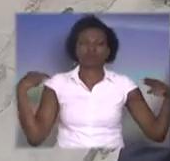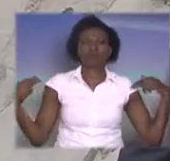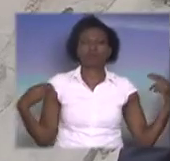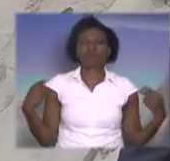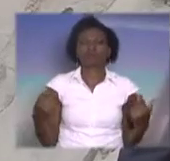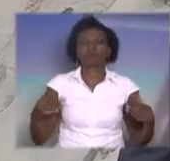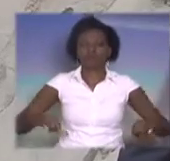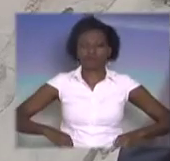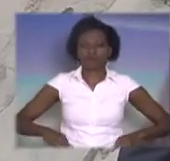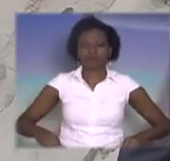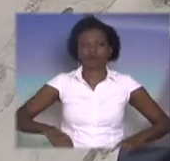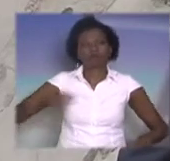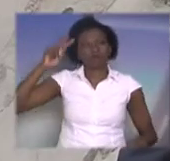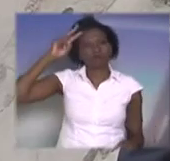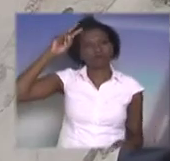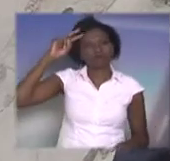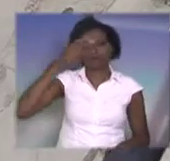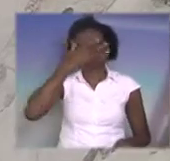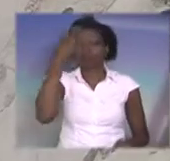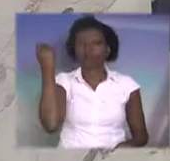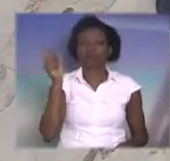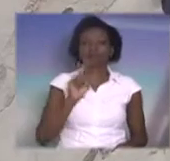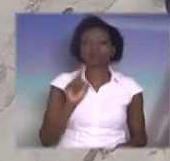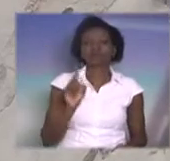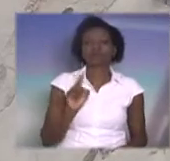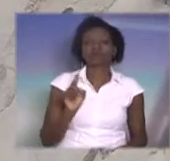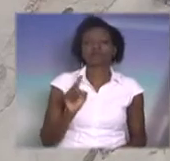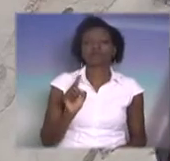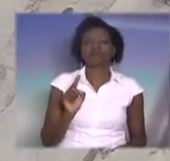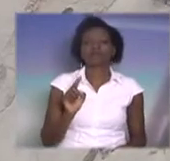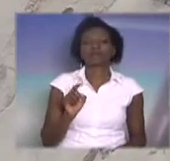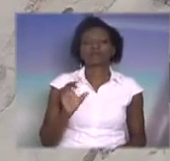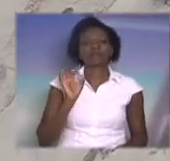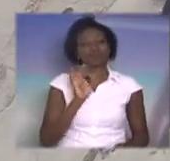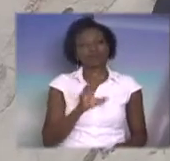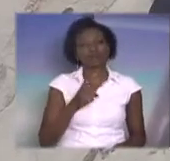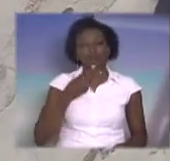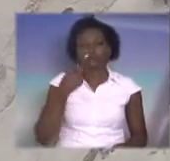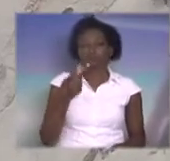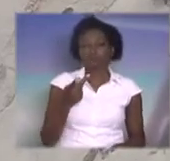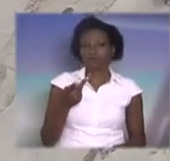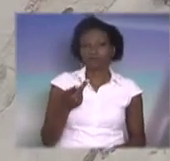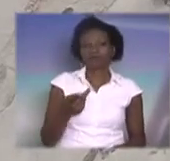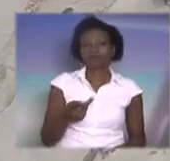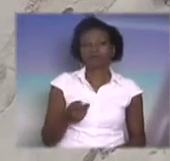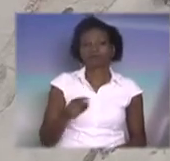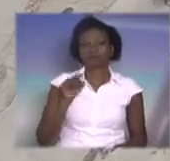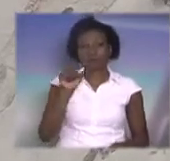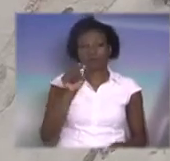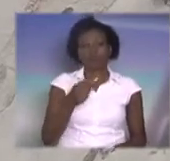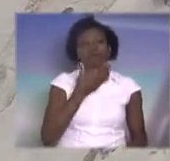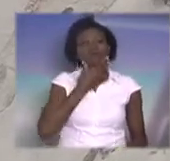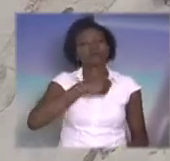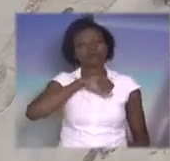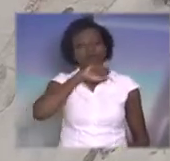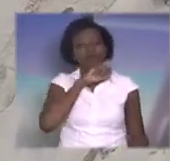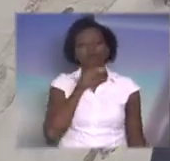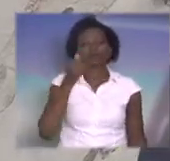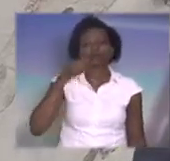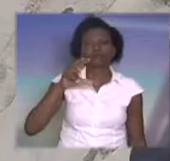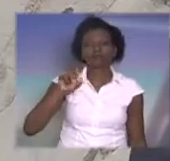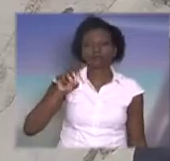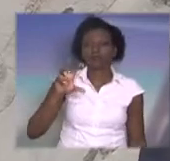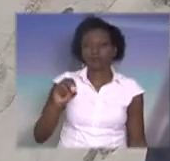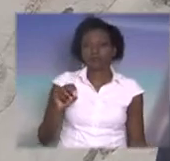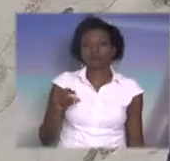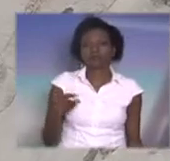terrorista. Essa história não pode ser esquecida nem modificada. Eu queria simplesmente trazer isso aos senhores aqui, que são pais e são avós, porque amanhã depois